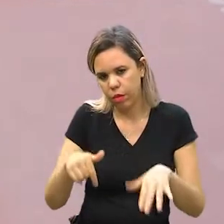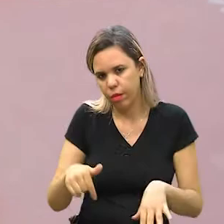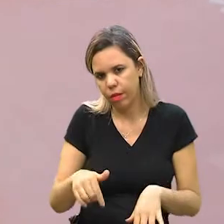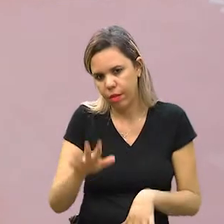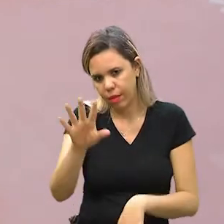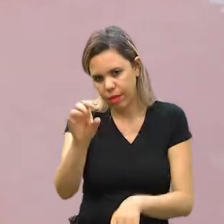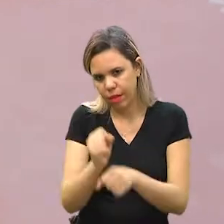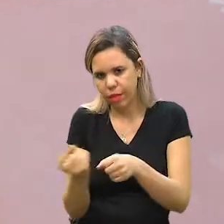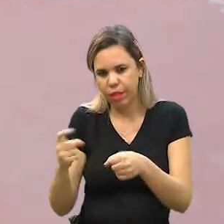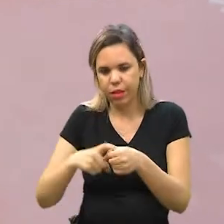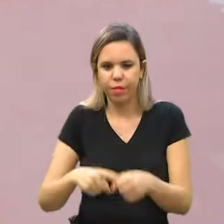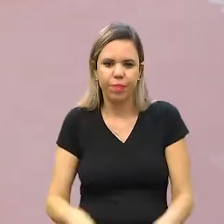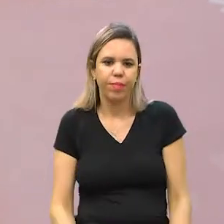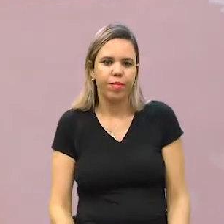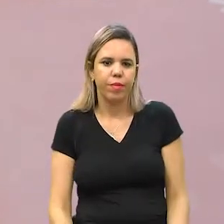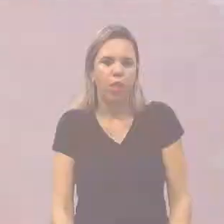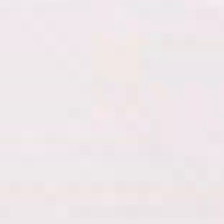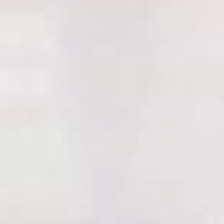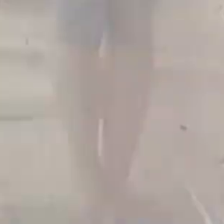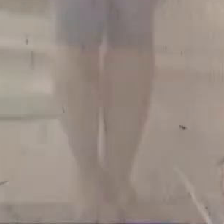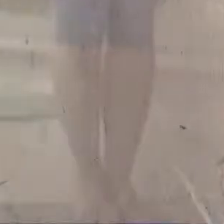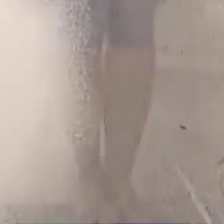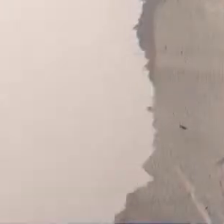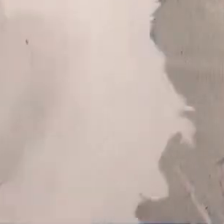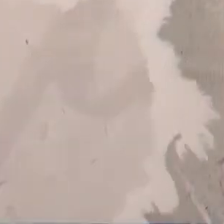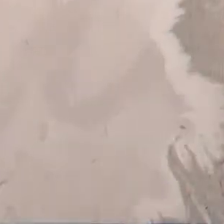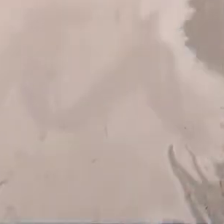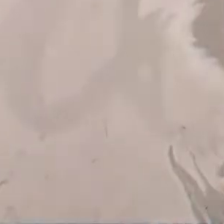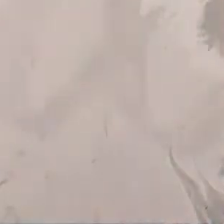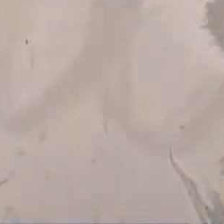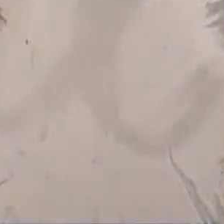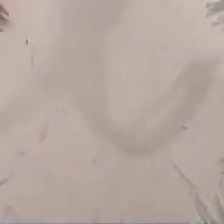que esclarecer para a gente, então não saia daí.